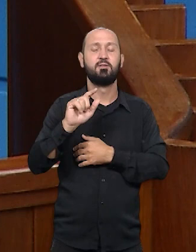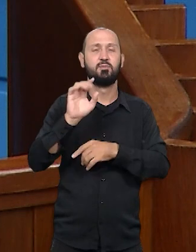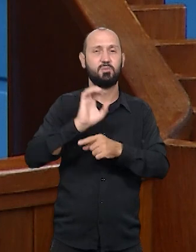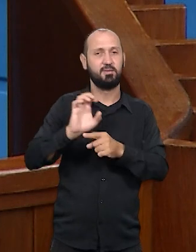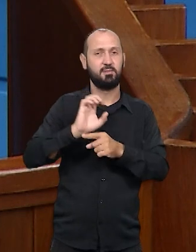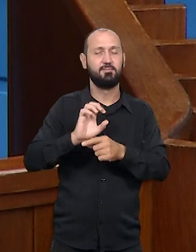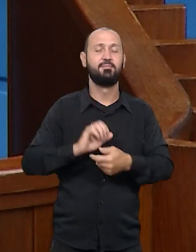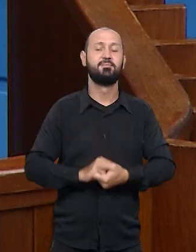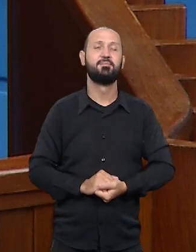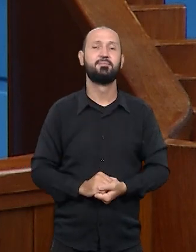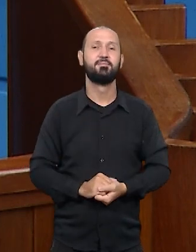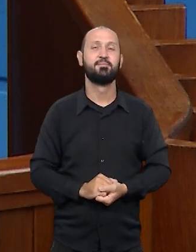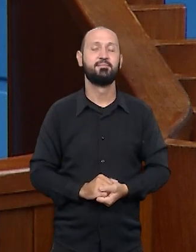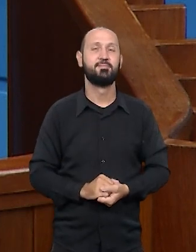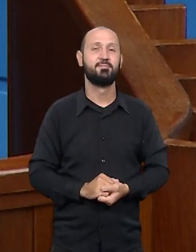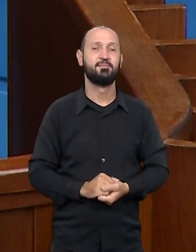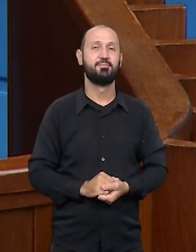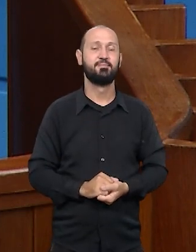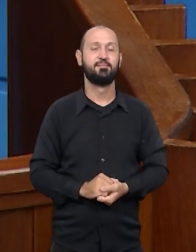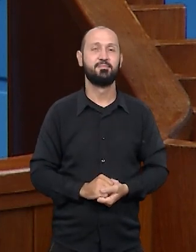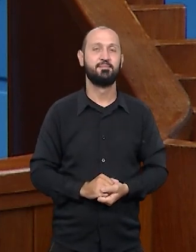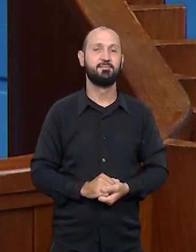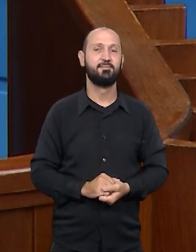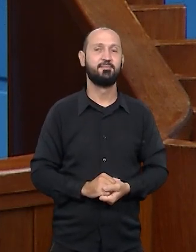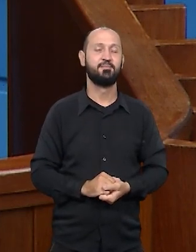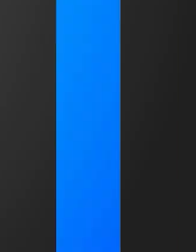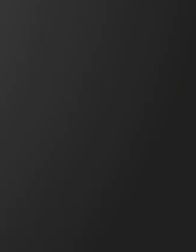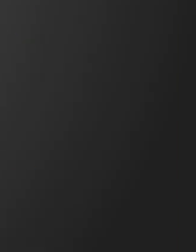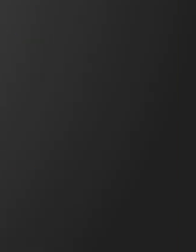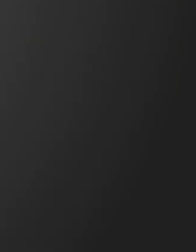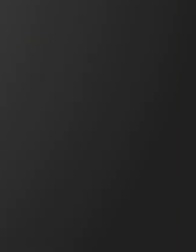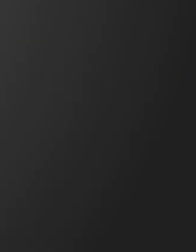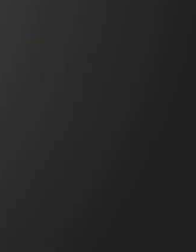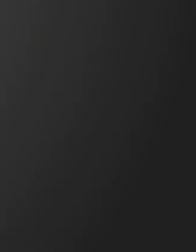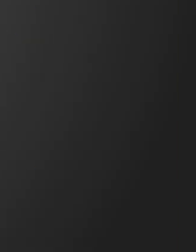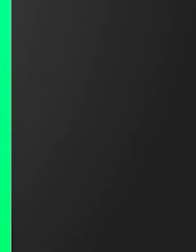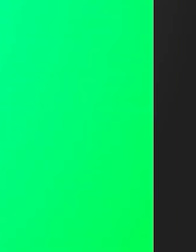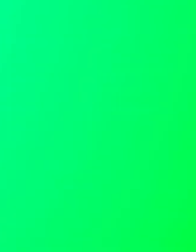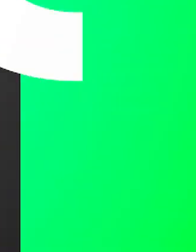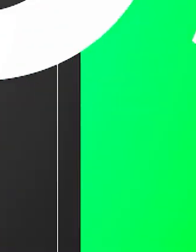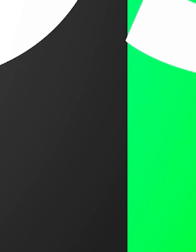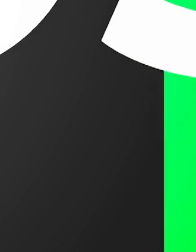vem atender a pai aqui é de Campo Grande do nosso Estado